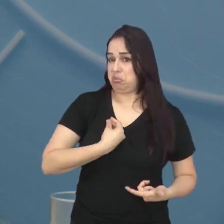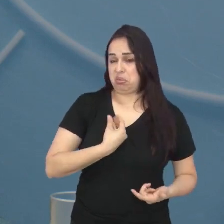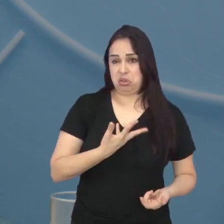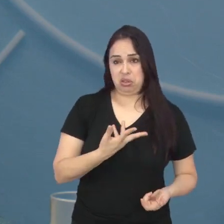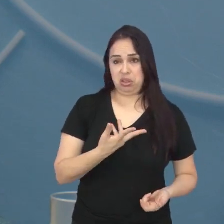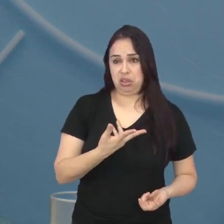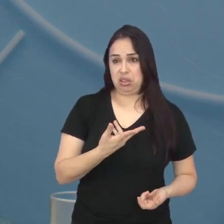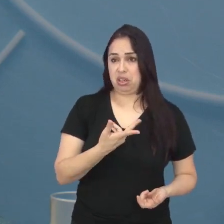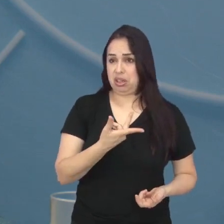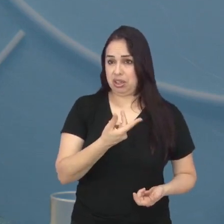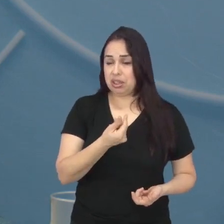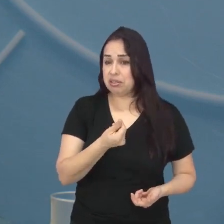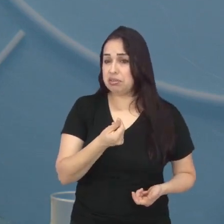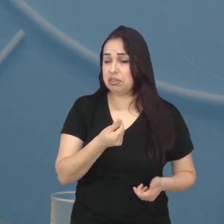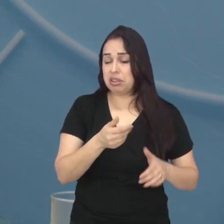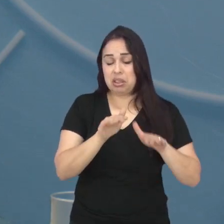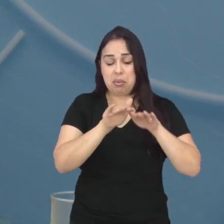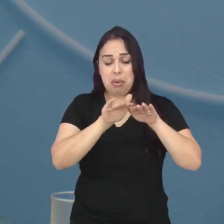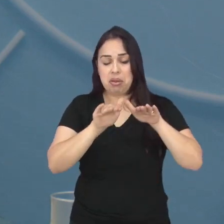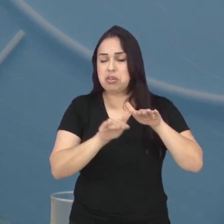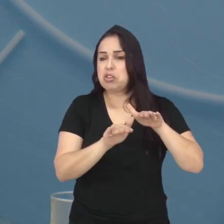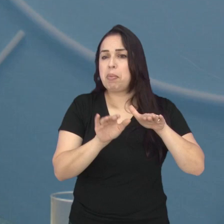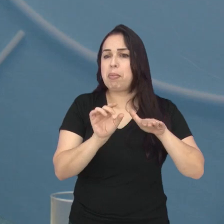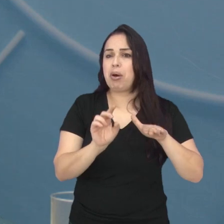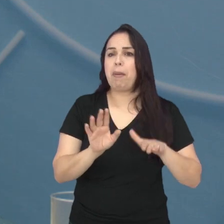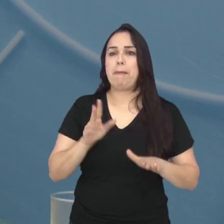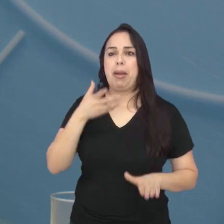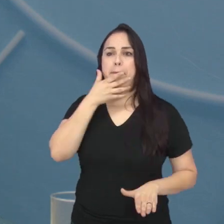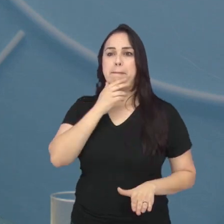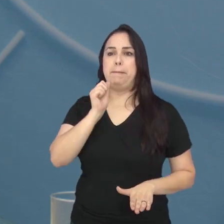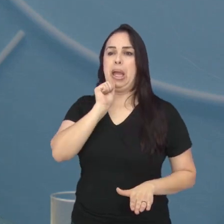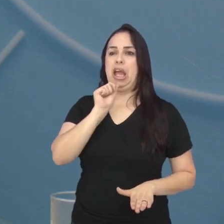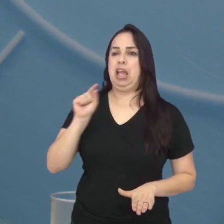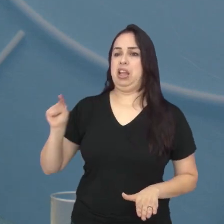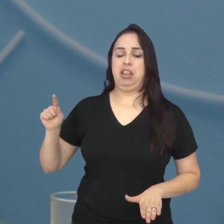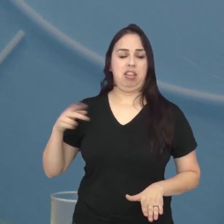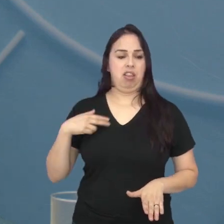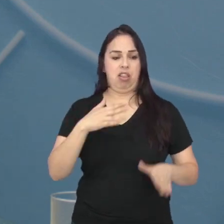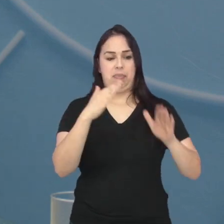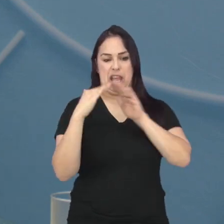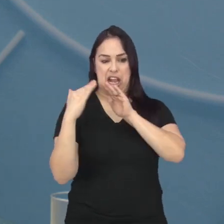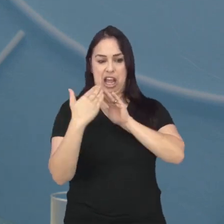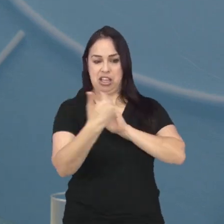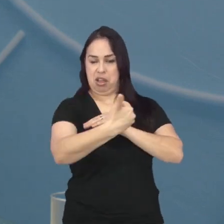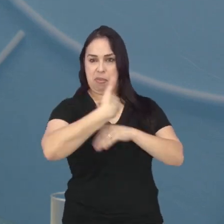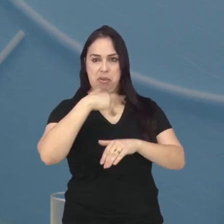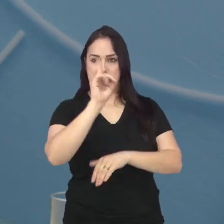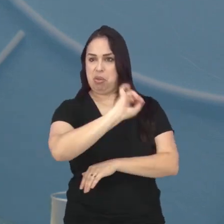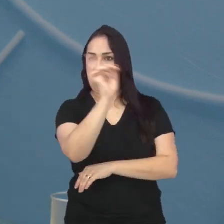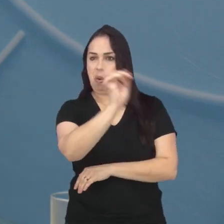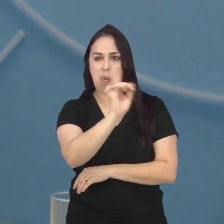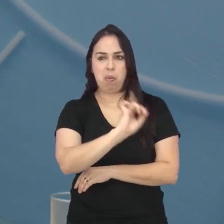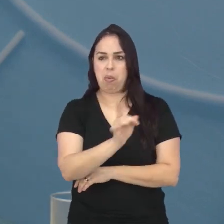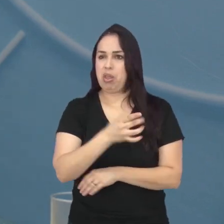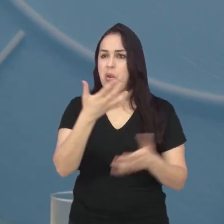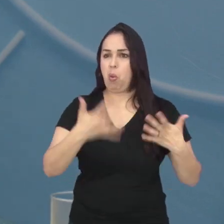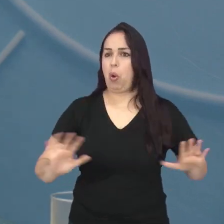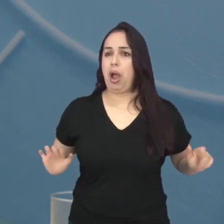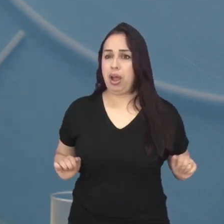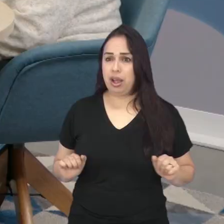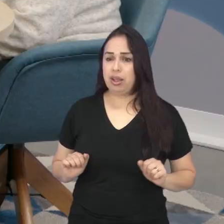qualidade de vida um pouco inferior do que tem, mas os pais falaram, nem vem para minha casa porque aqui a gente não te